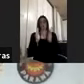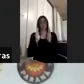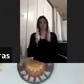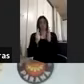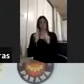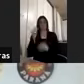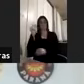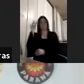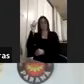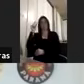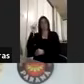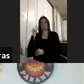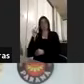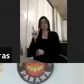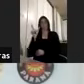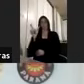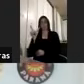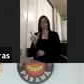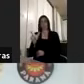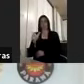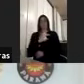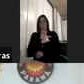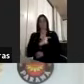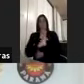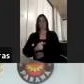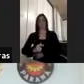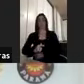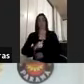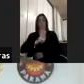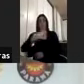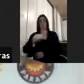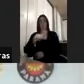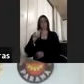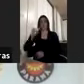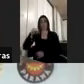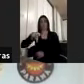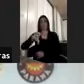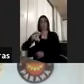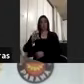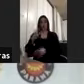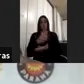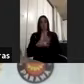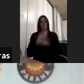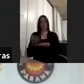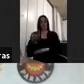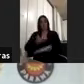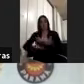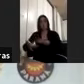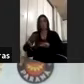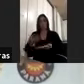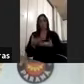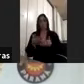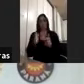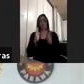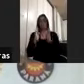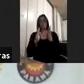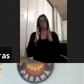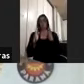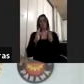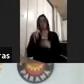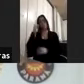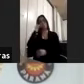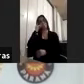o governador era o senhor Jaime Lerner, né? E o próprio governador, na época, achou que estava dando incentivos demais